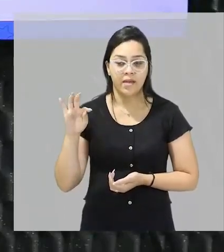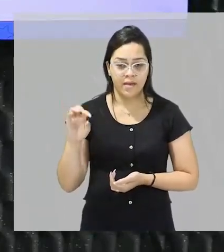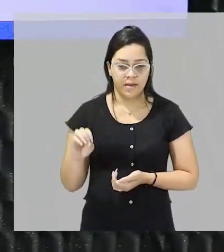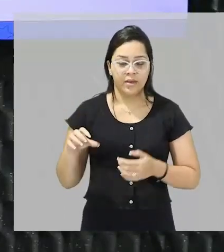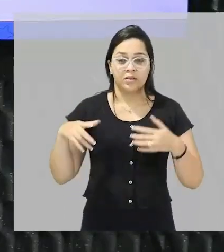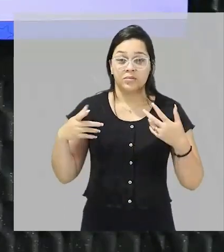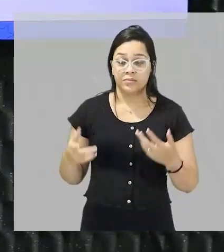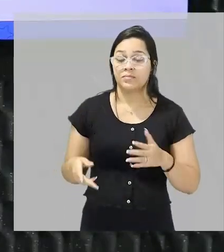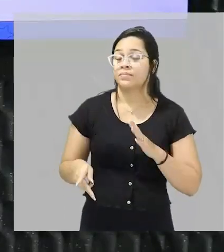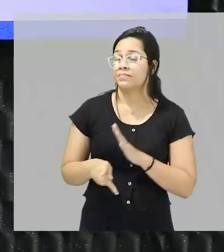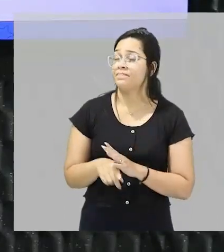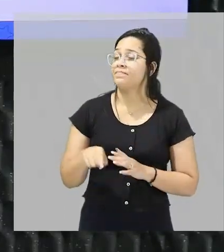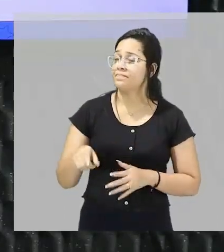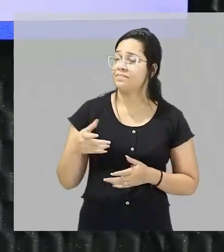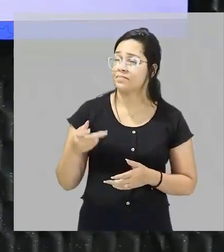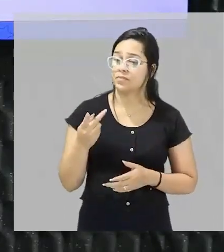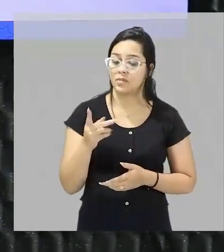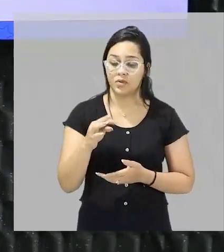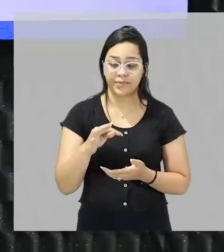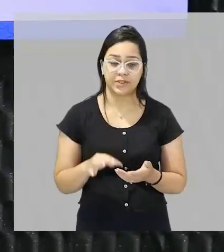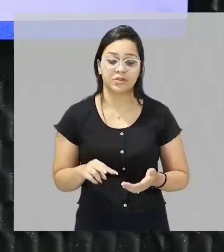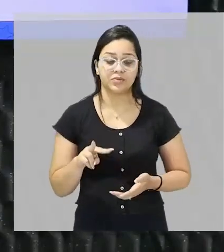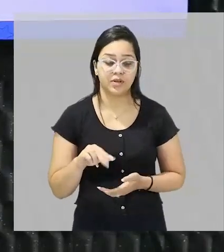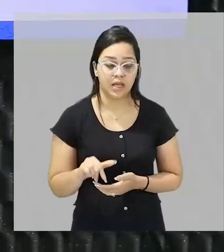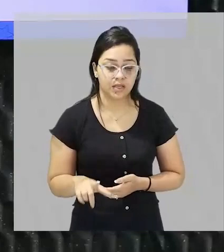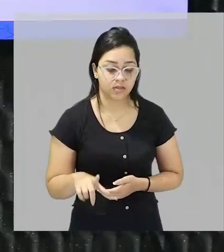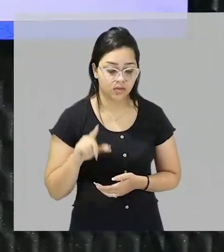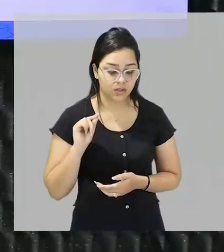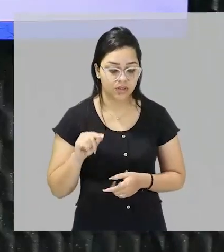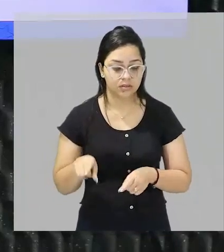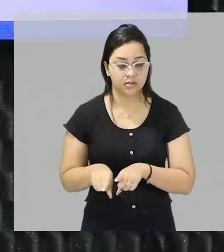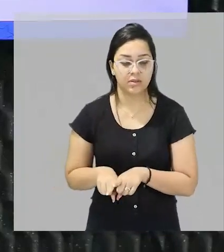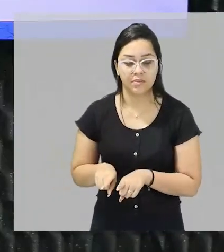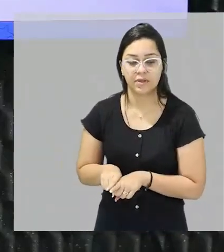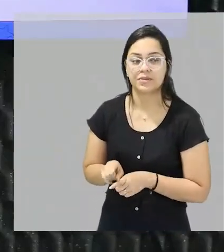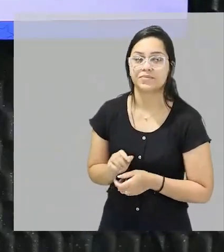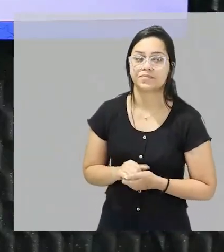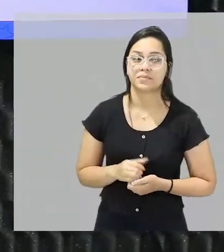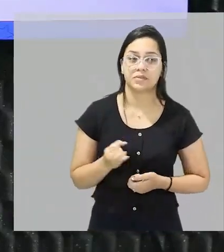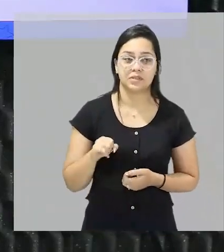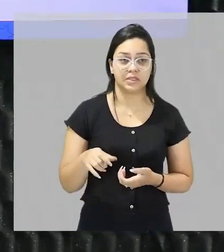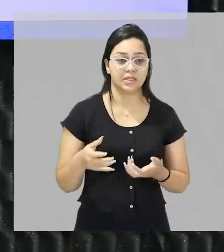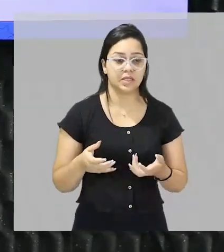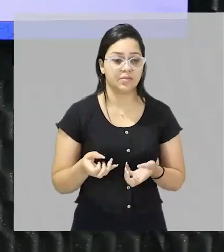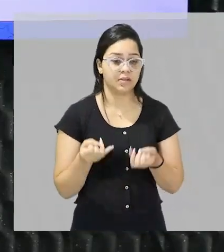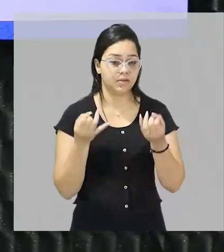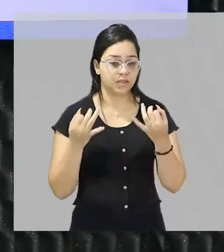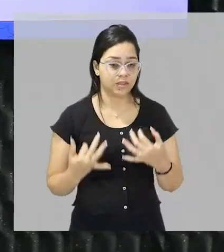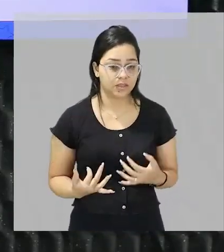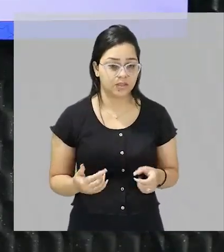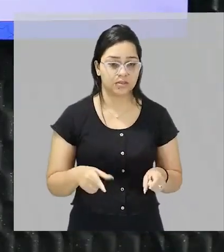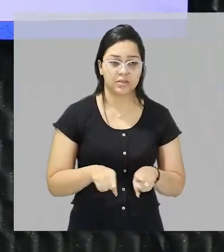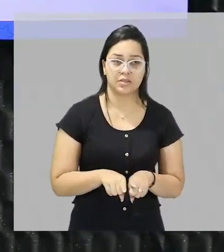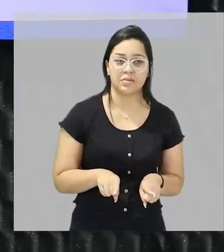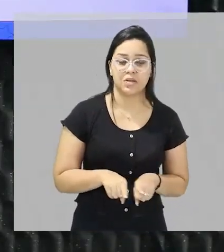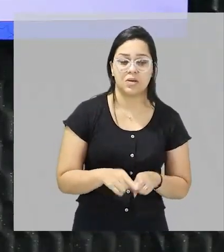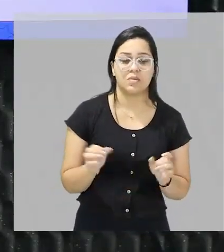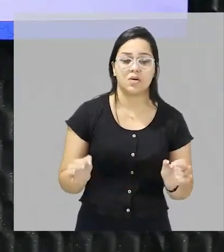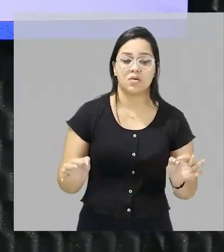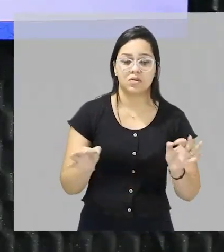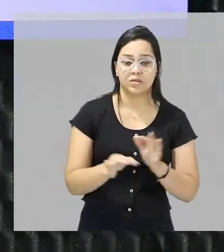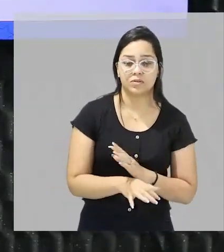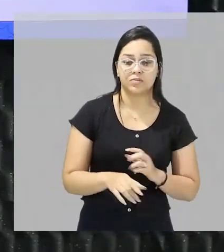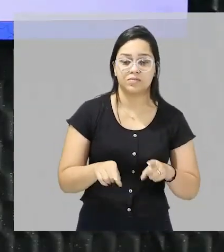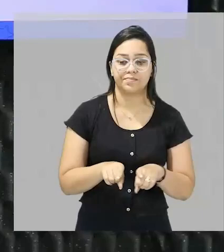o sentido que você quer dar ao seu texto, você vai escolher esse elemento coesivo. Se você quer dar uma explicação, uma conclusão,